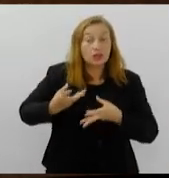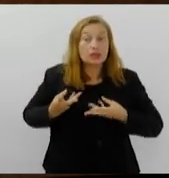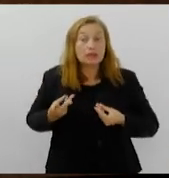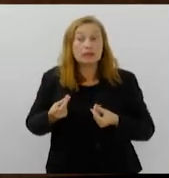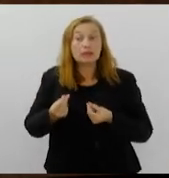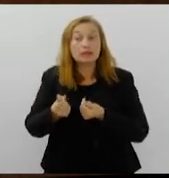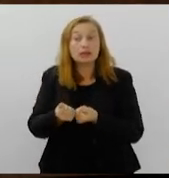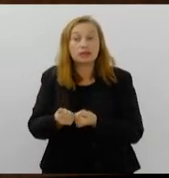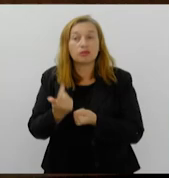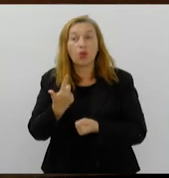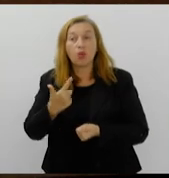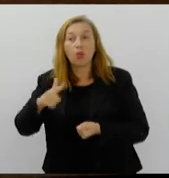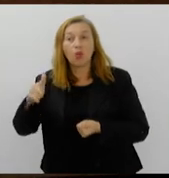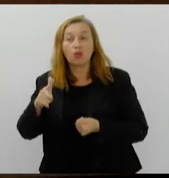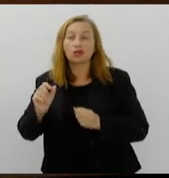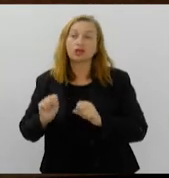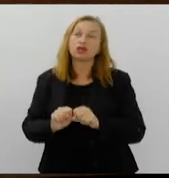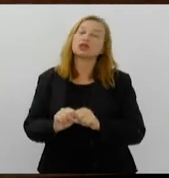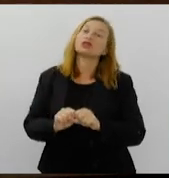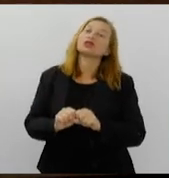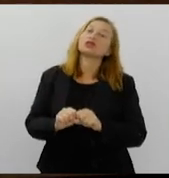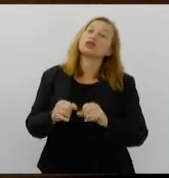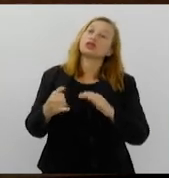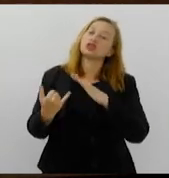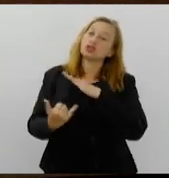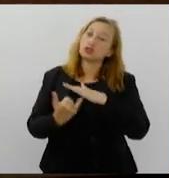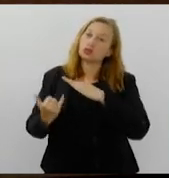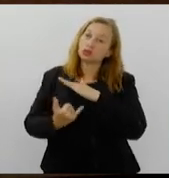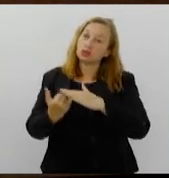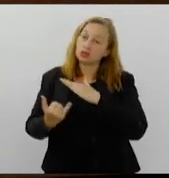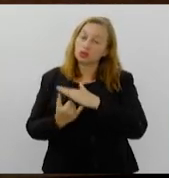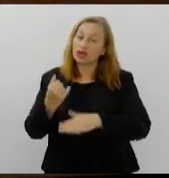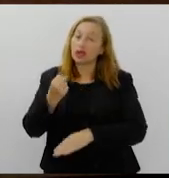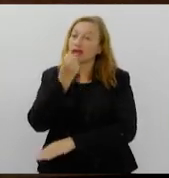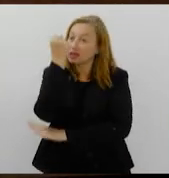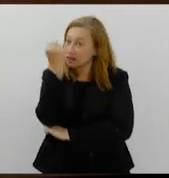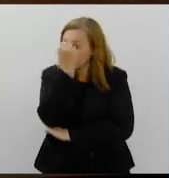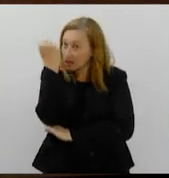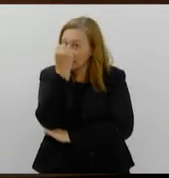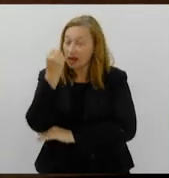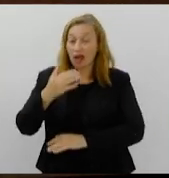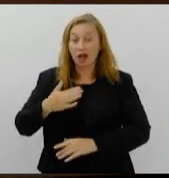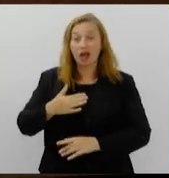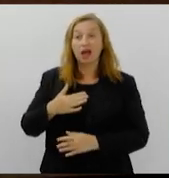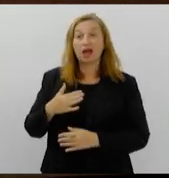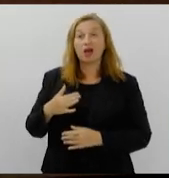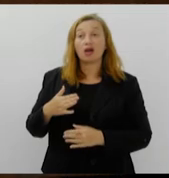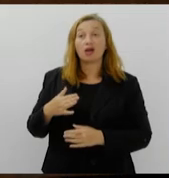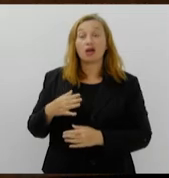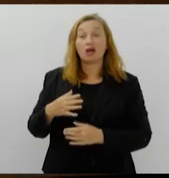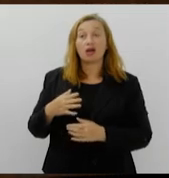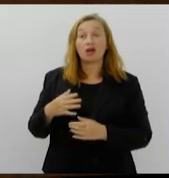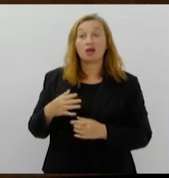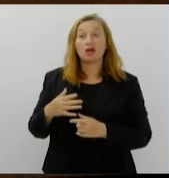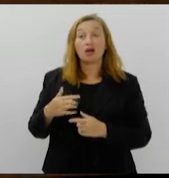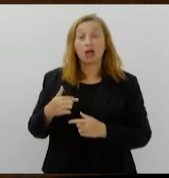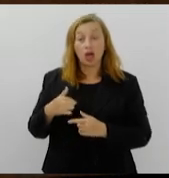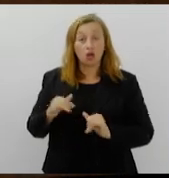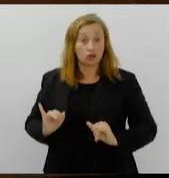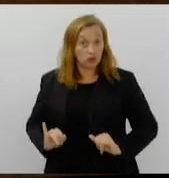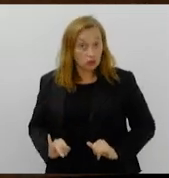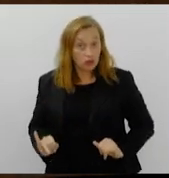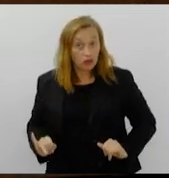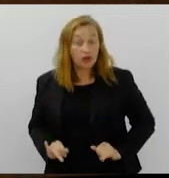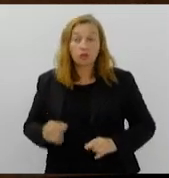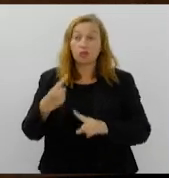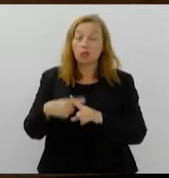sensibilizar outras instituições. O caso é sério. A minha ameaça, estou sofrendo,